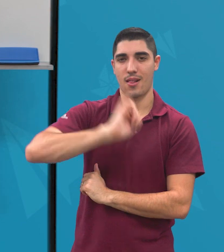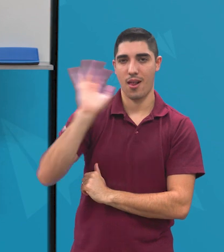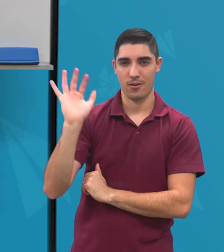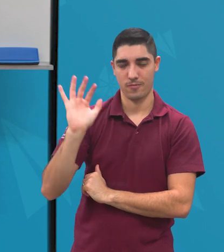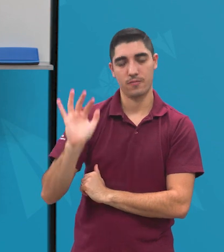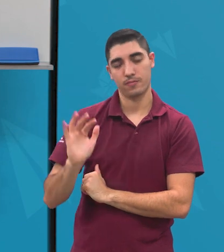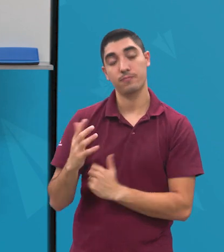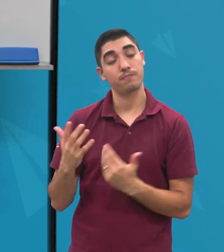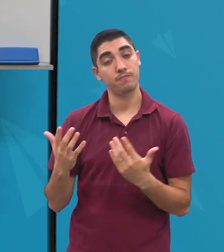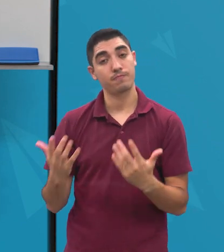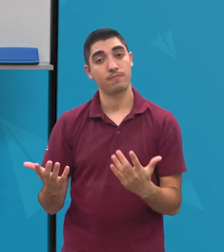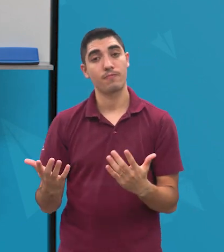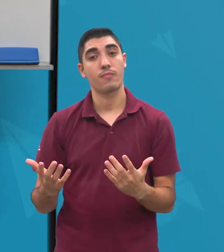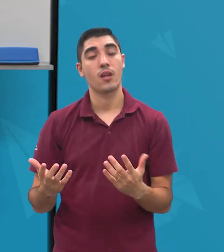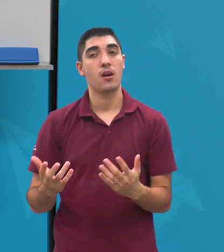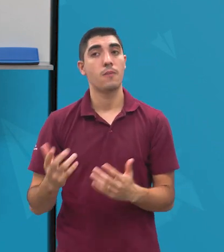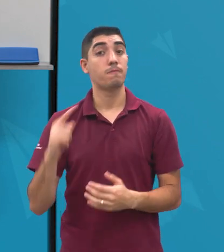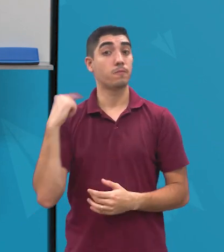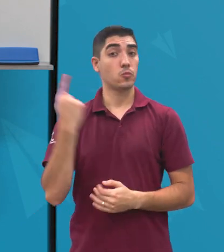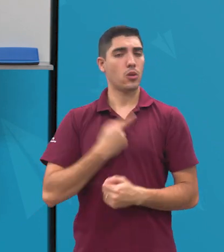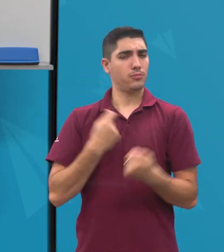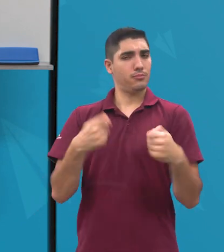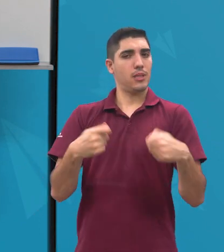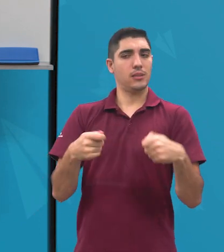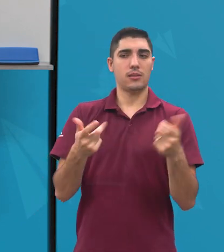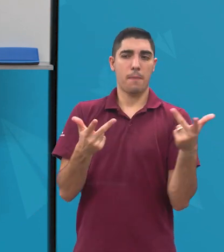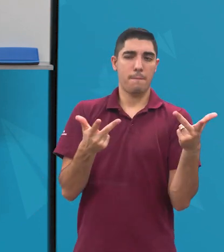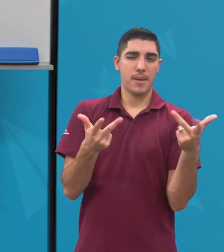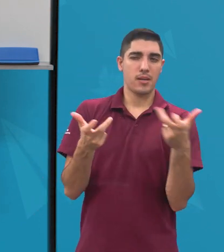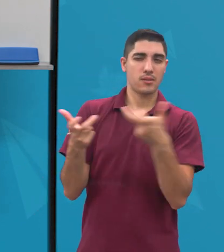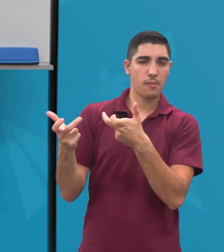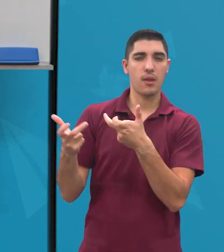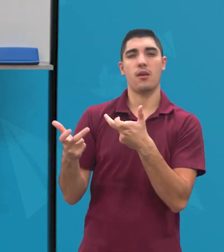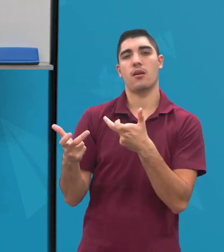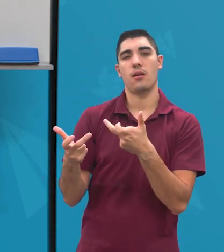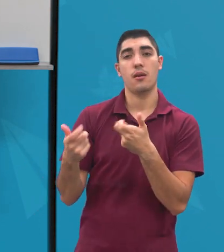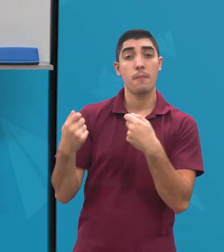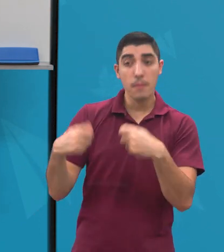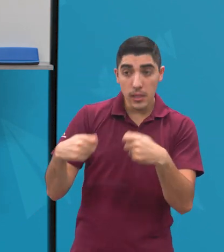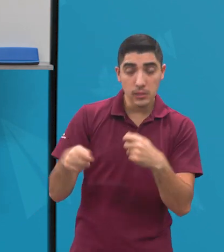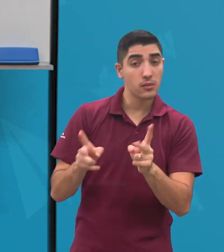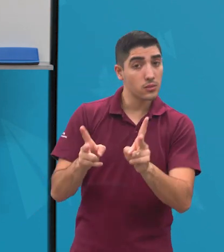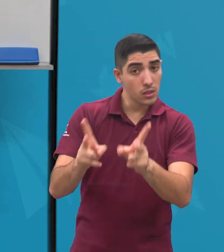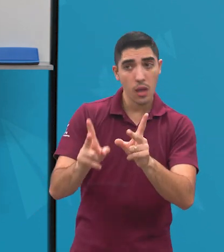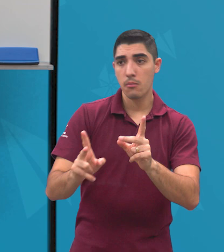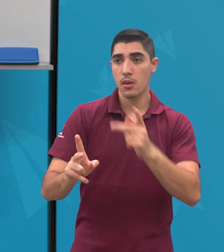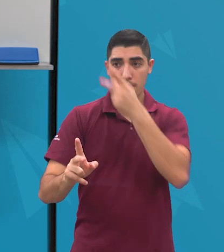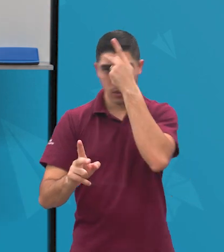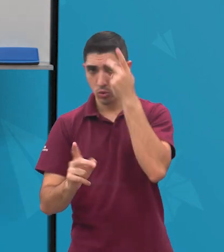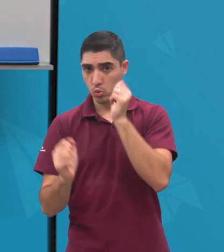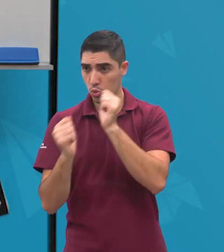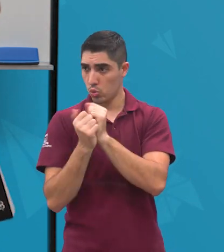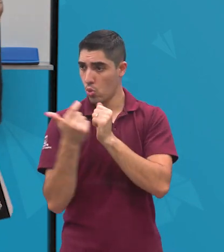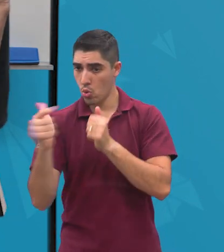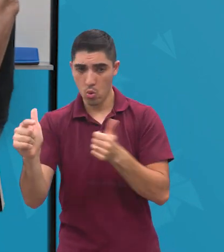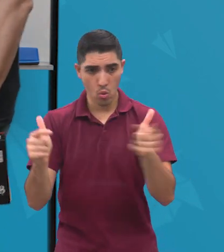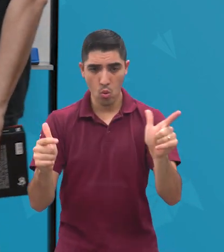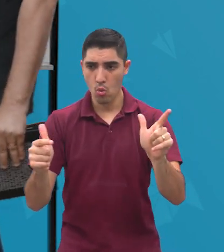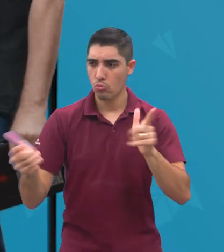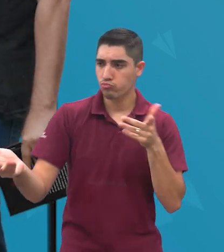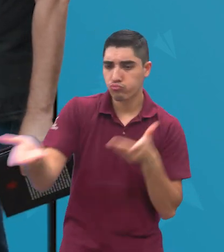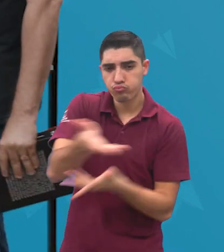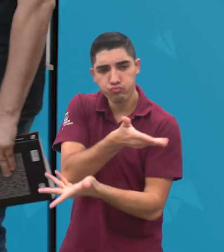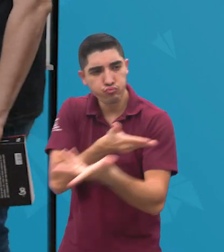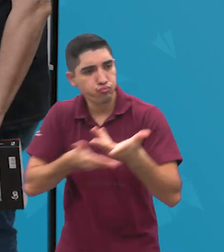nós precisamos observar e conversar uns com os outros,